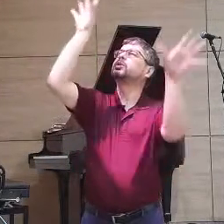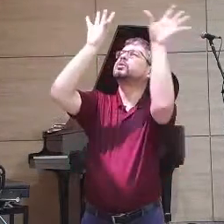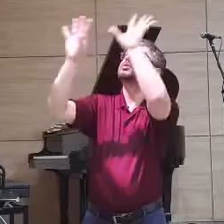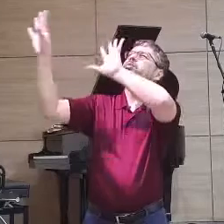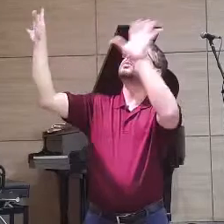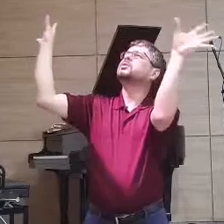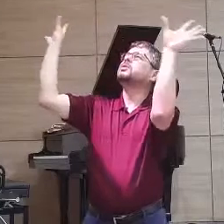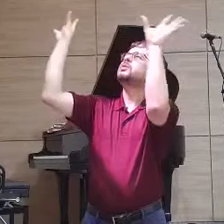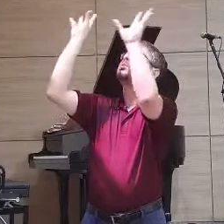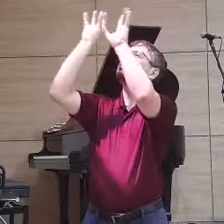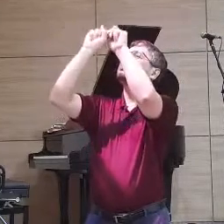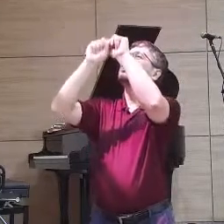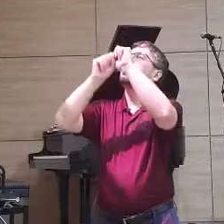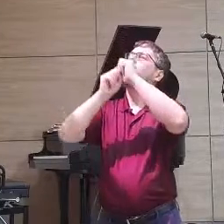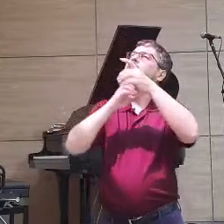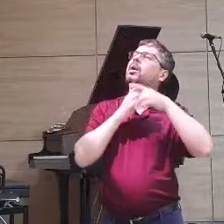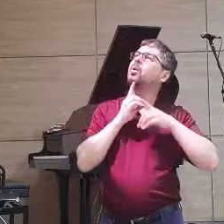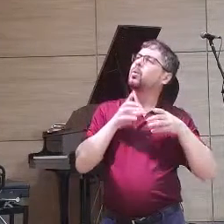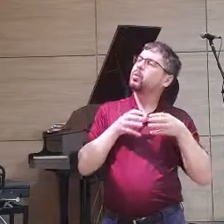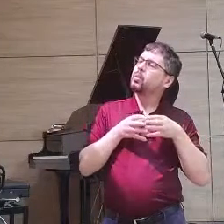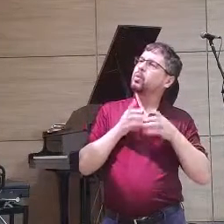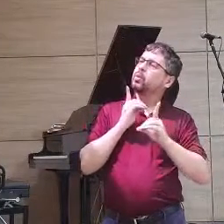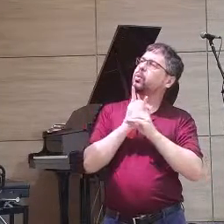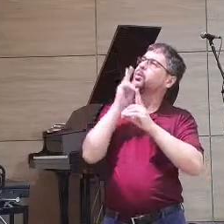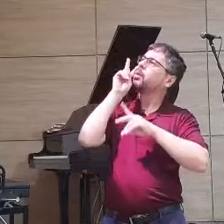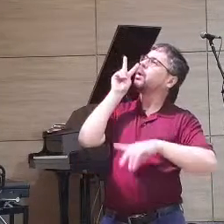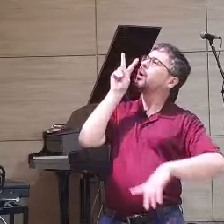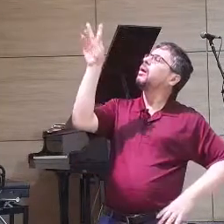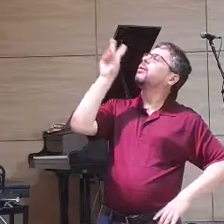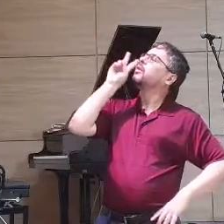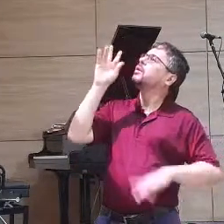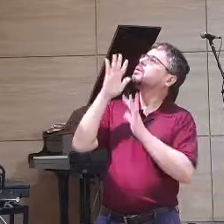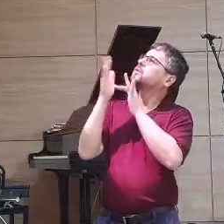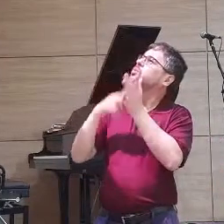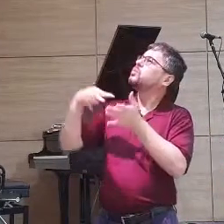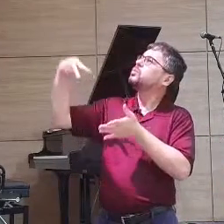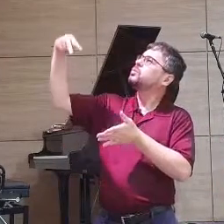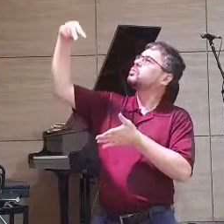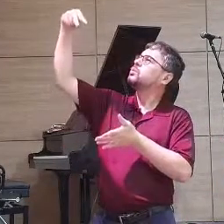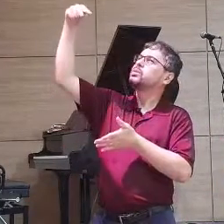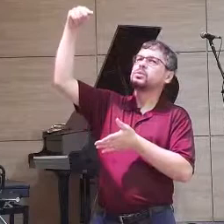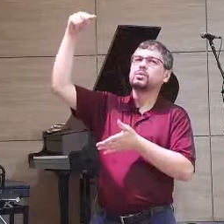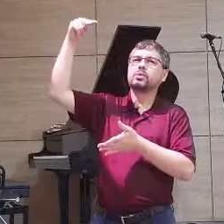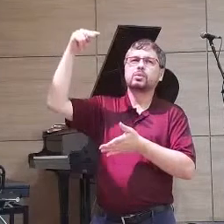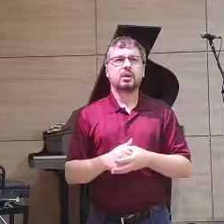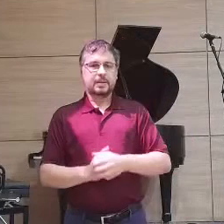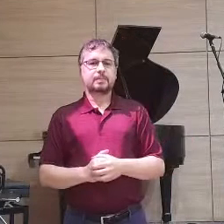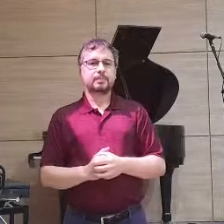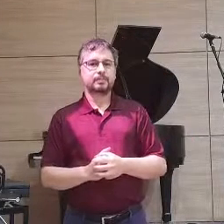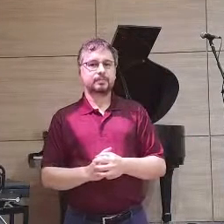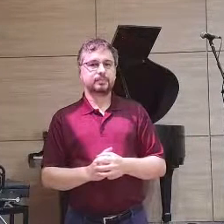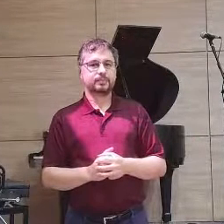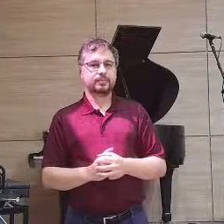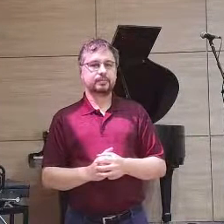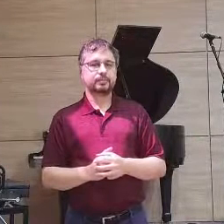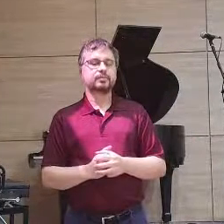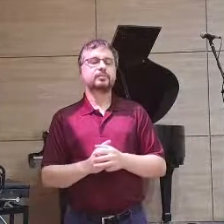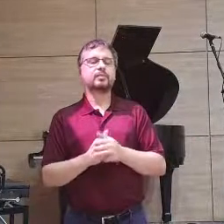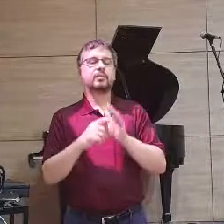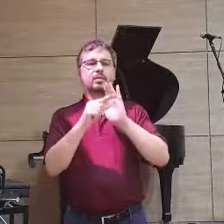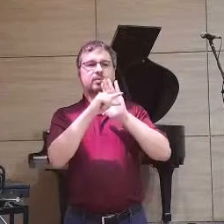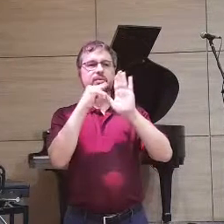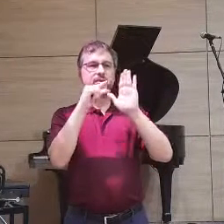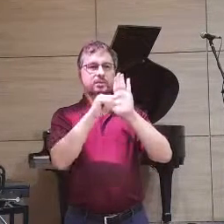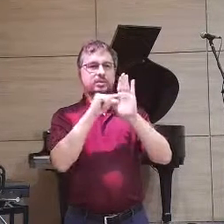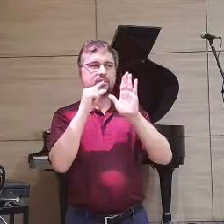ficaram com os olhos fitos no céus vendo Jesus subir esqui dois varões aqui no Versículo